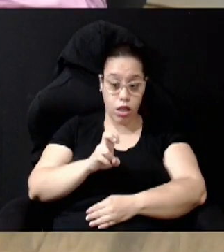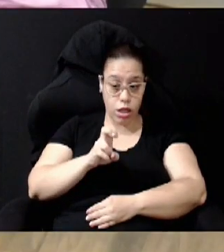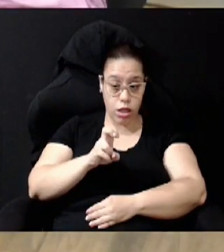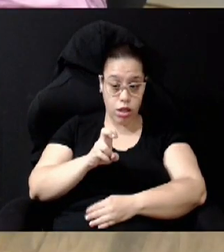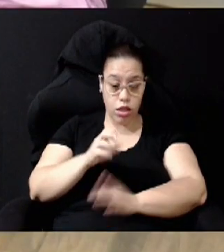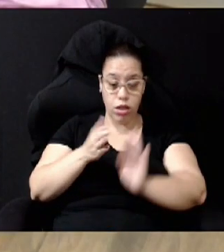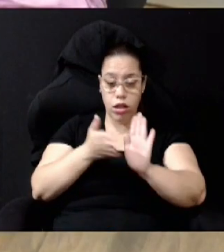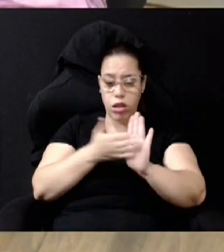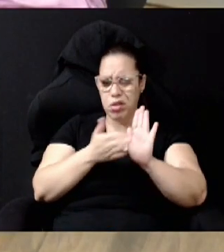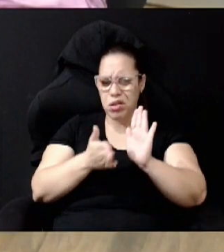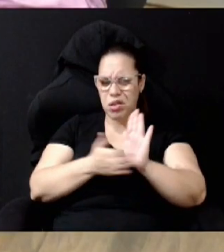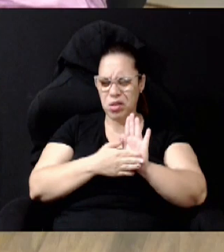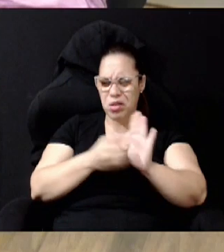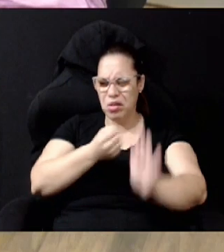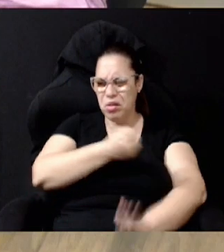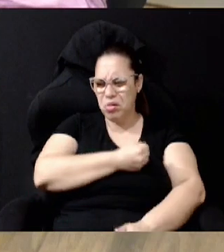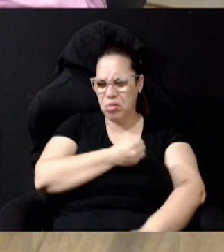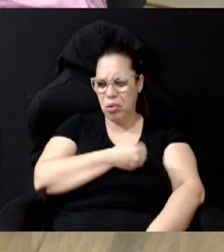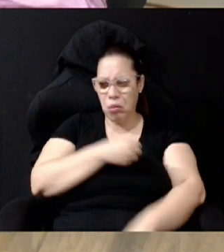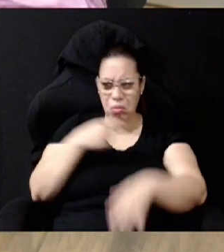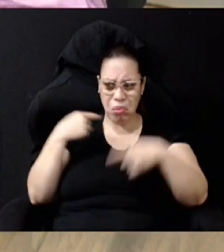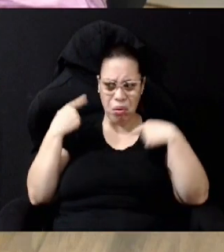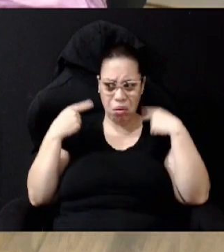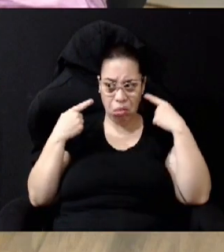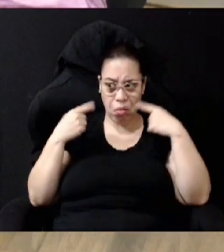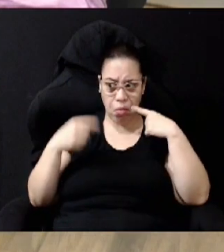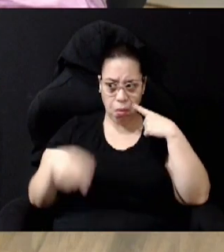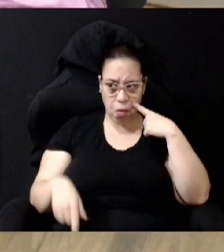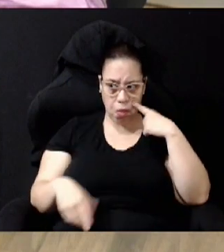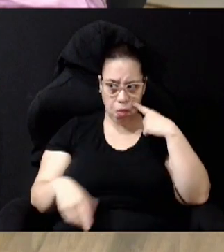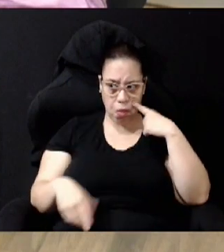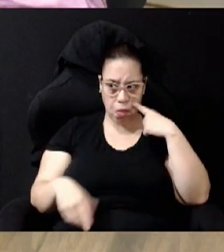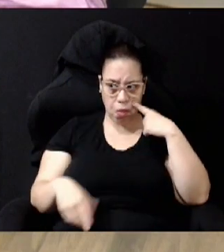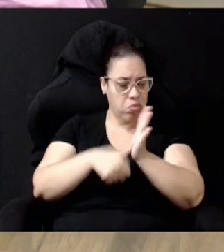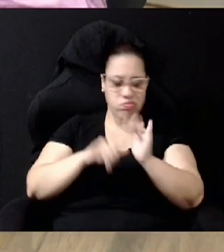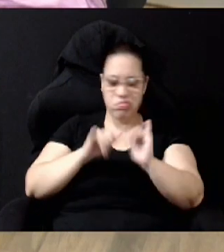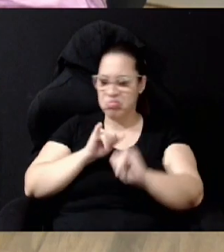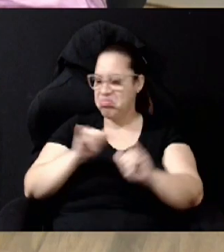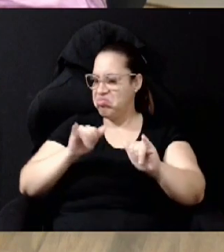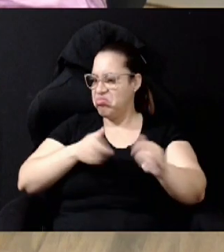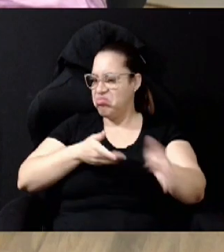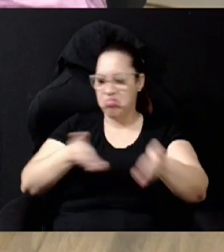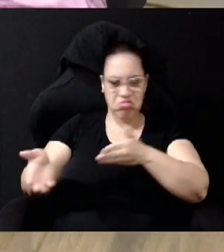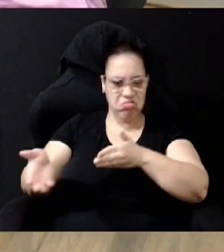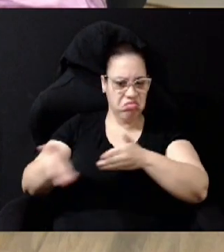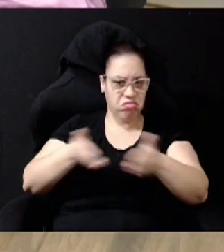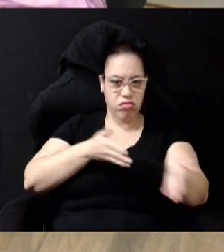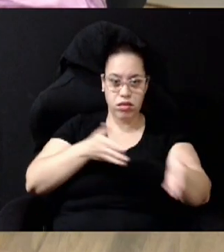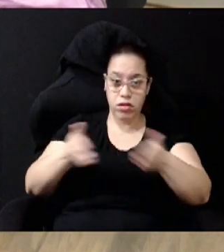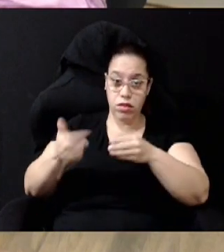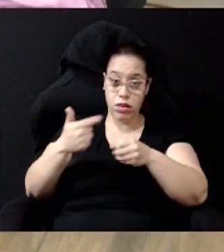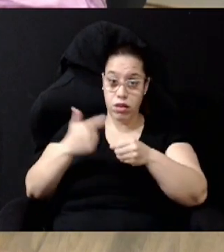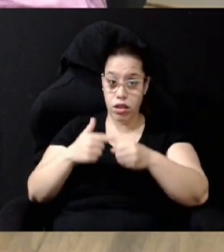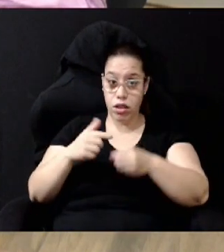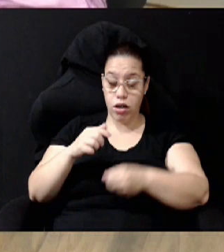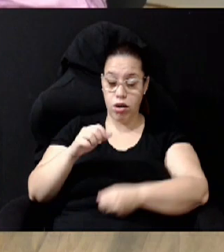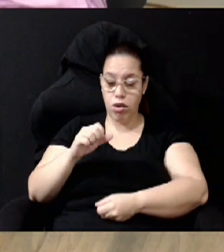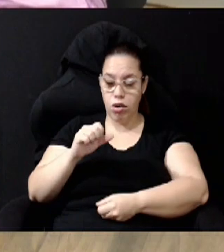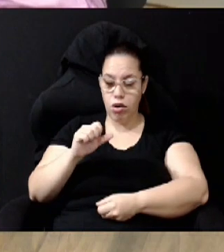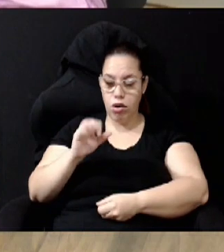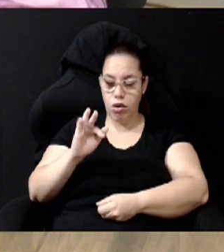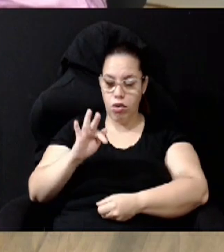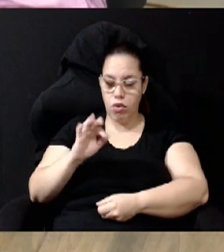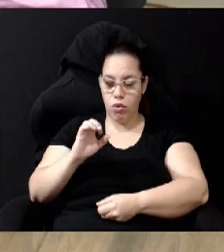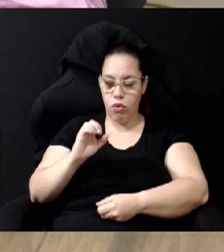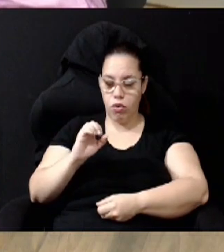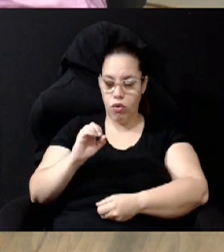número ousado. O documento não faz menção à transição dos combustíveis fósseis, que foi um dos pontos centrais lá